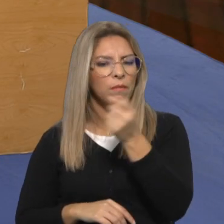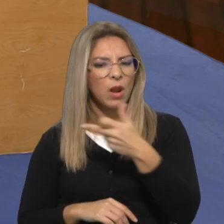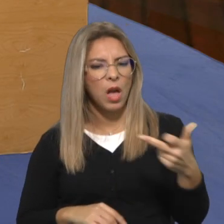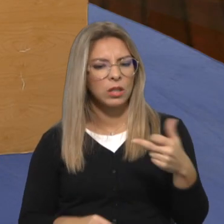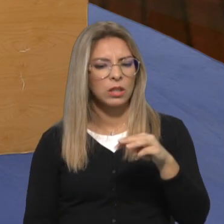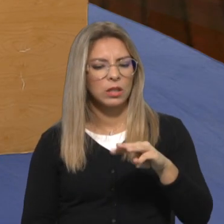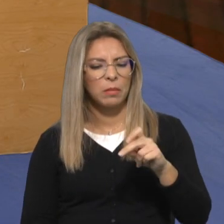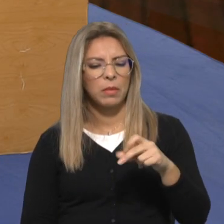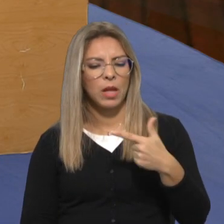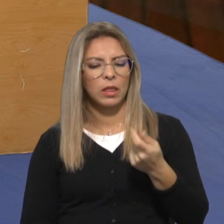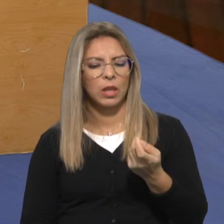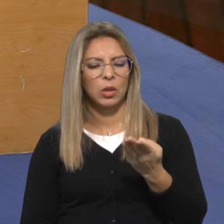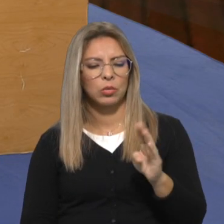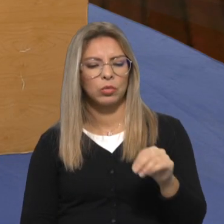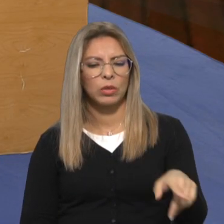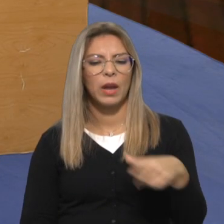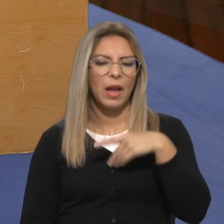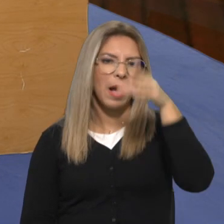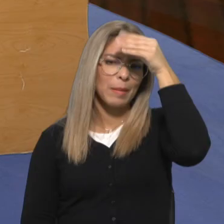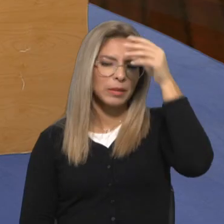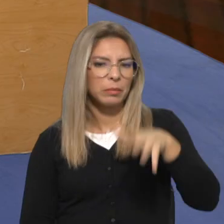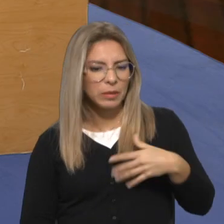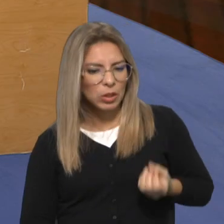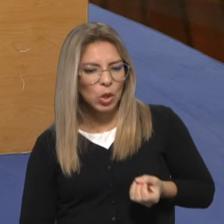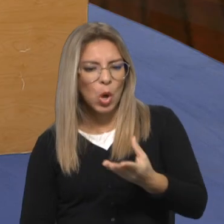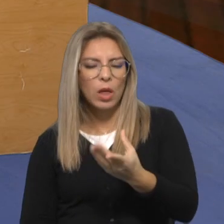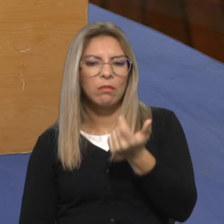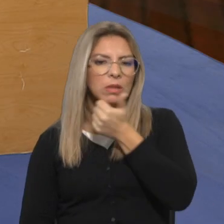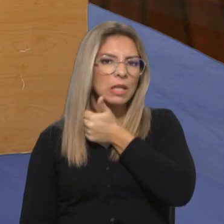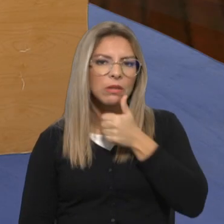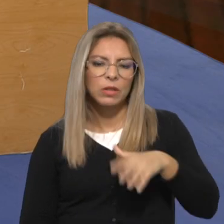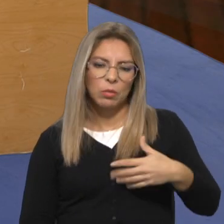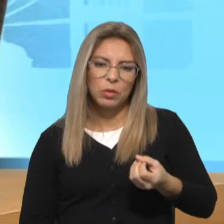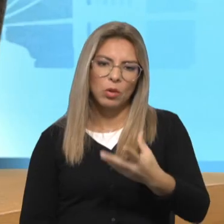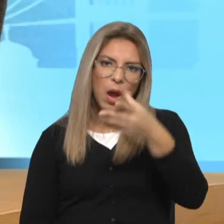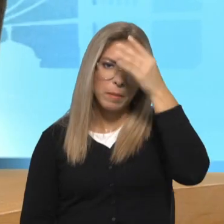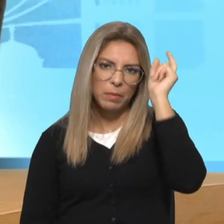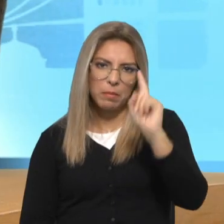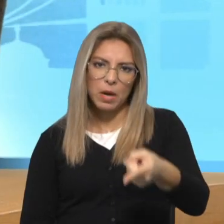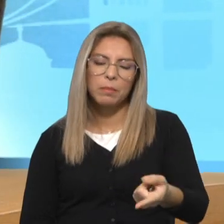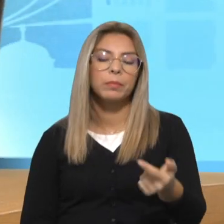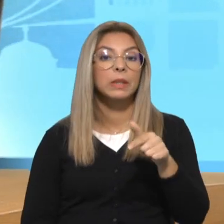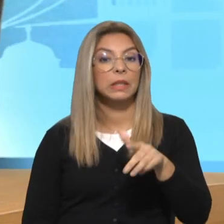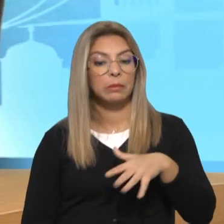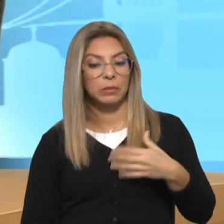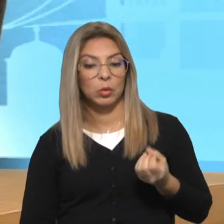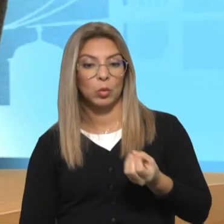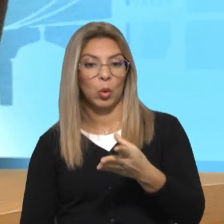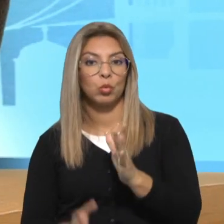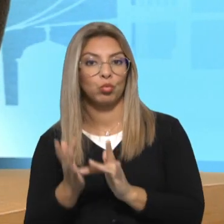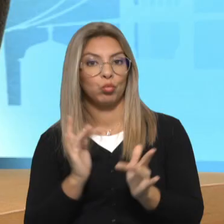eu ia de aprender o que é a misericórdia, quer a misericórdia e não o sacrifício, não é? E, portanto, esta questão da misericórdia de Jesus, não